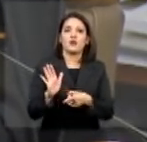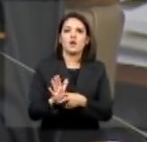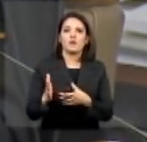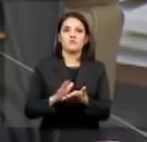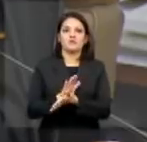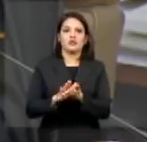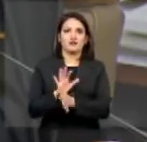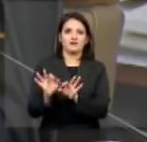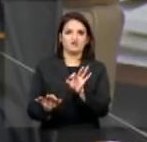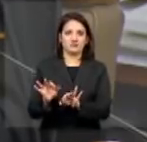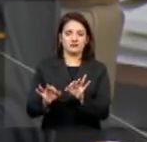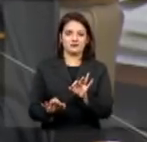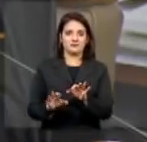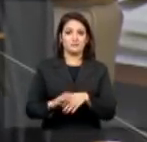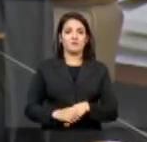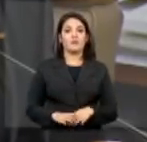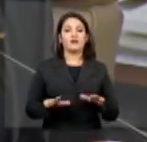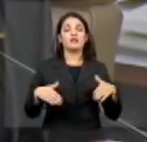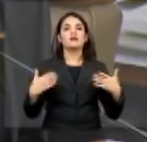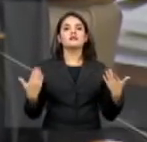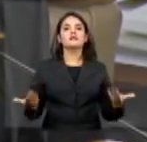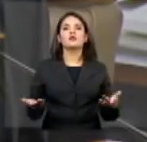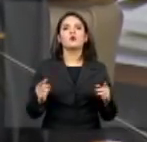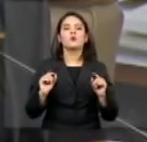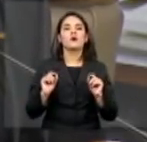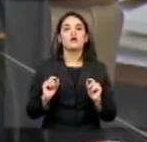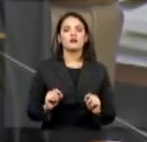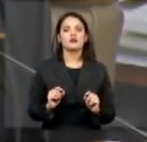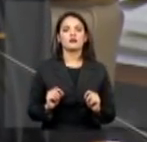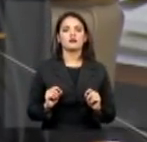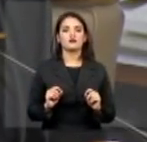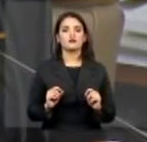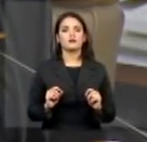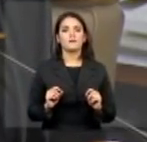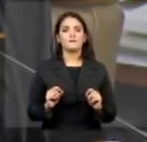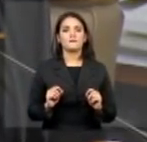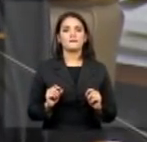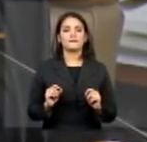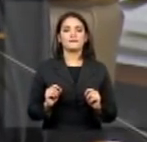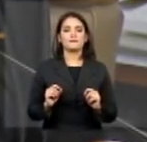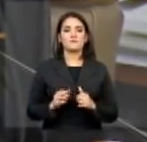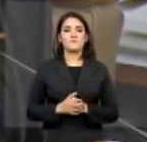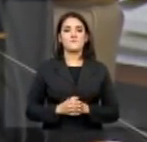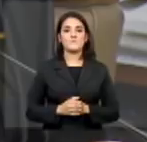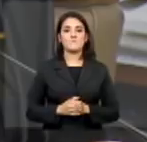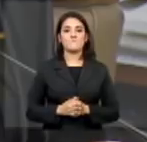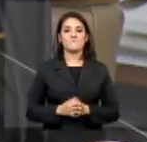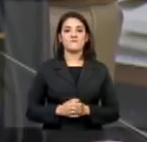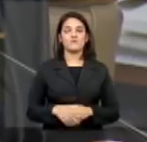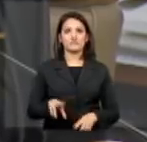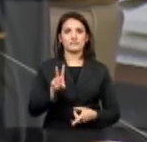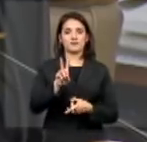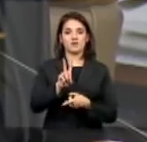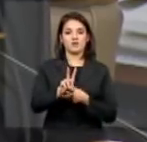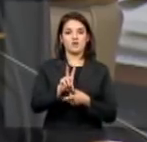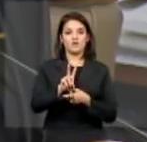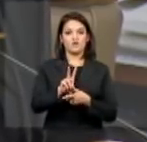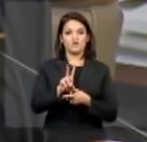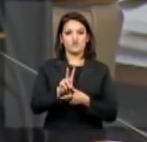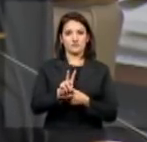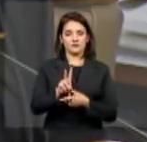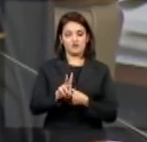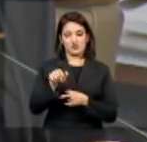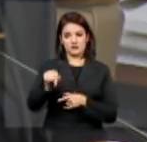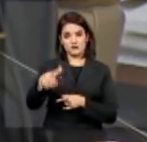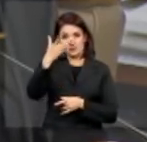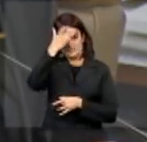de um modo geral quem sustenta que a posição do corréu delatado não